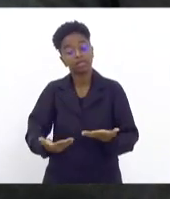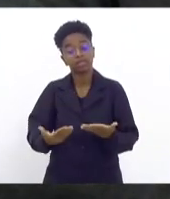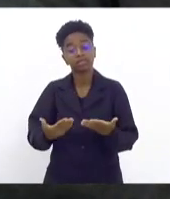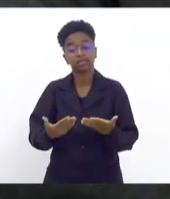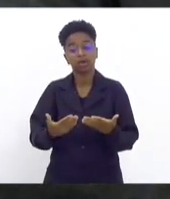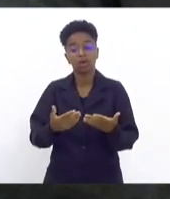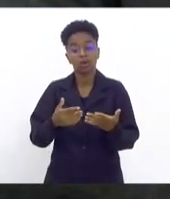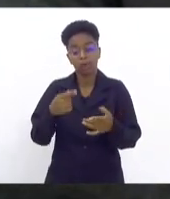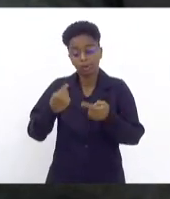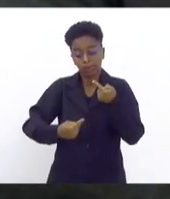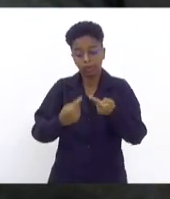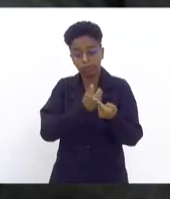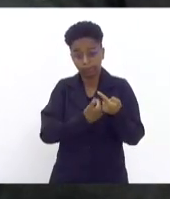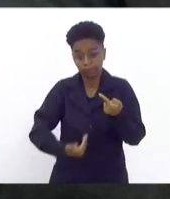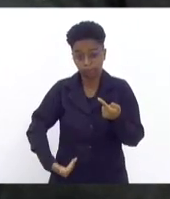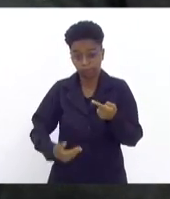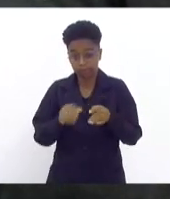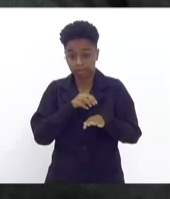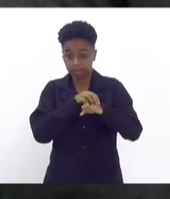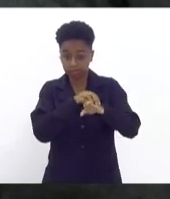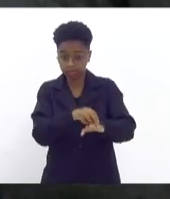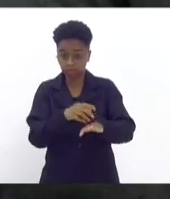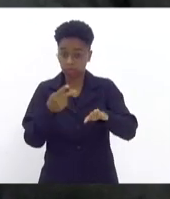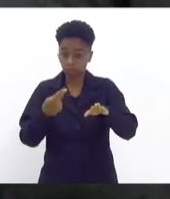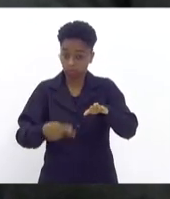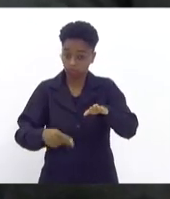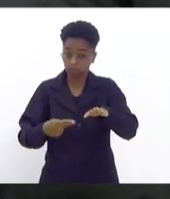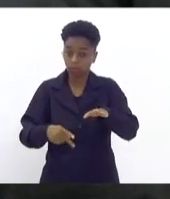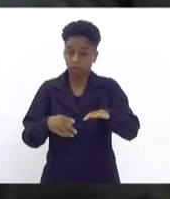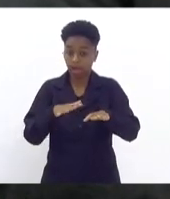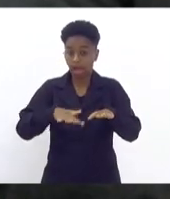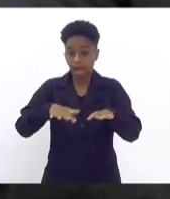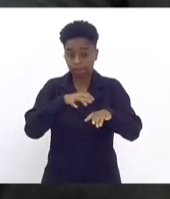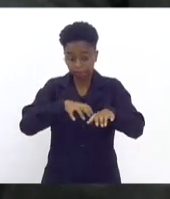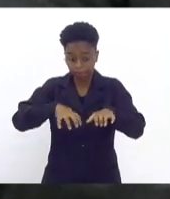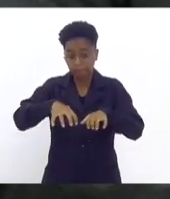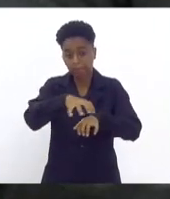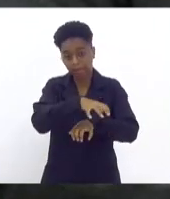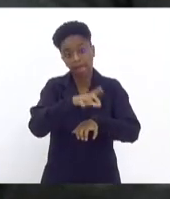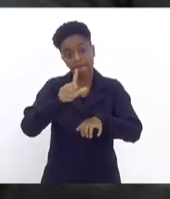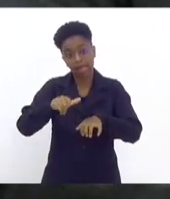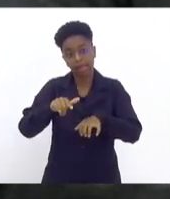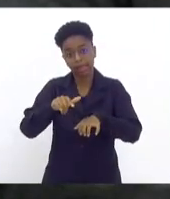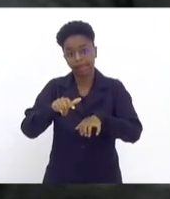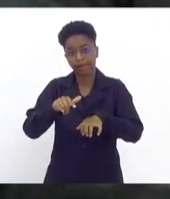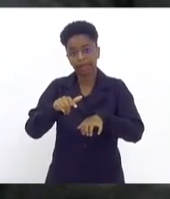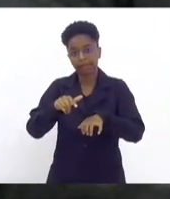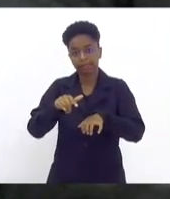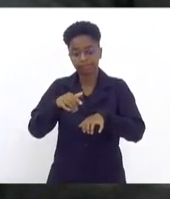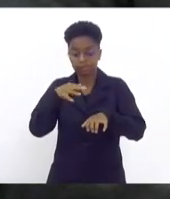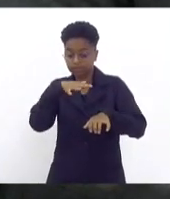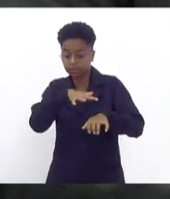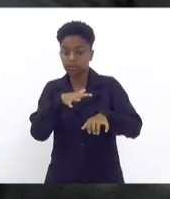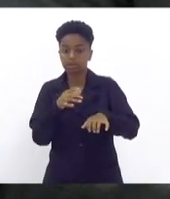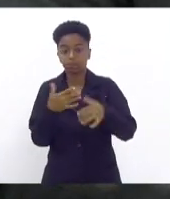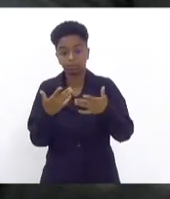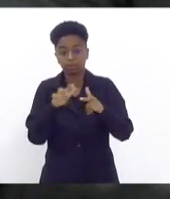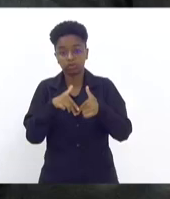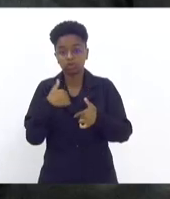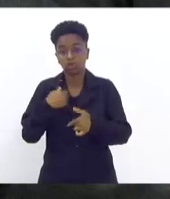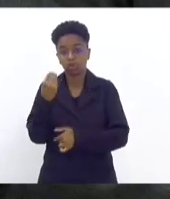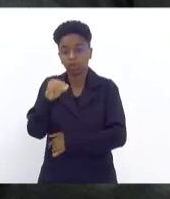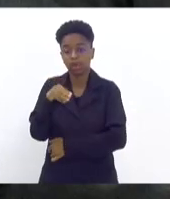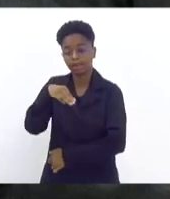políticas públicas de transporte que envolve a questão metropolitana é o ente metropolitano do Estado do Rio de Janeiro, que é o Instituto de Metrópole. Senhor presidente, mas